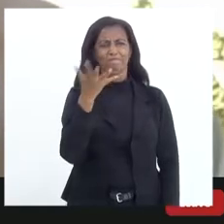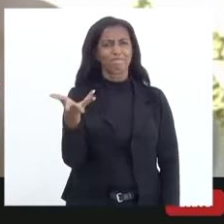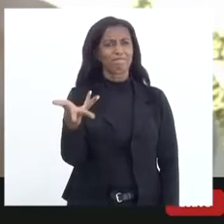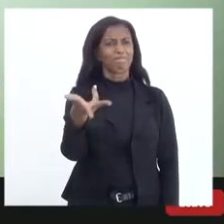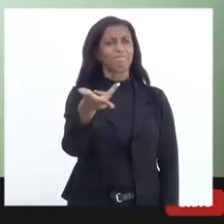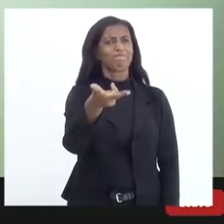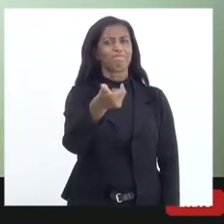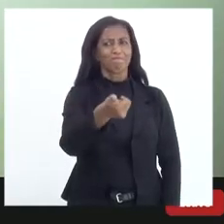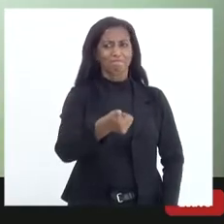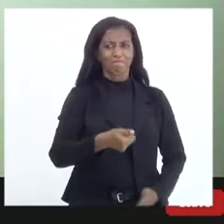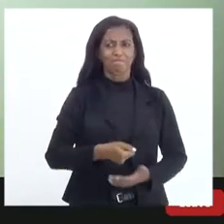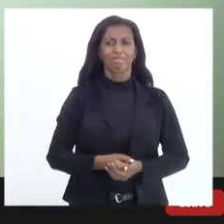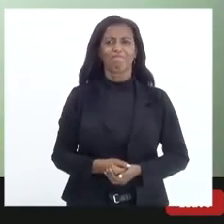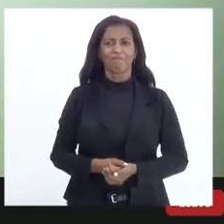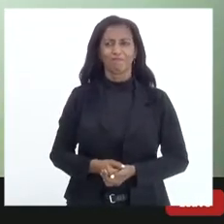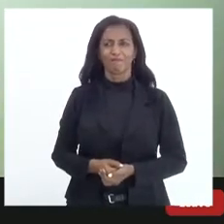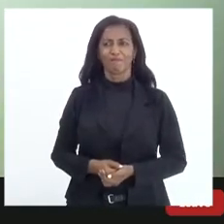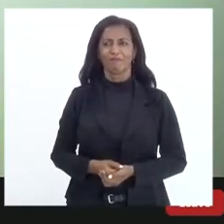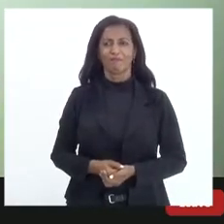Deputado Átila.